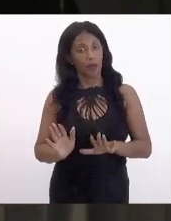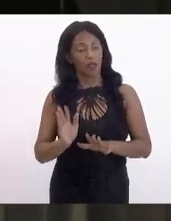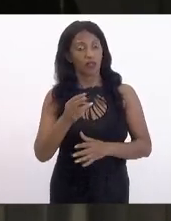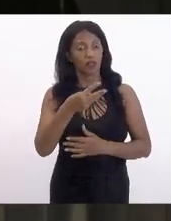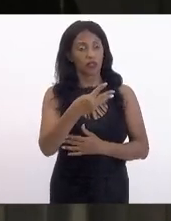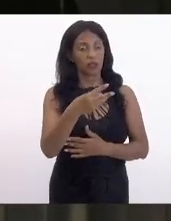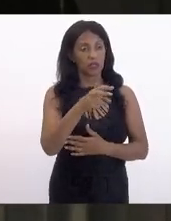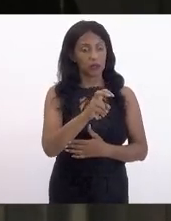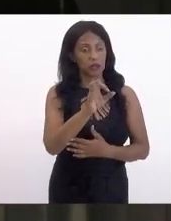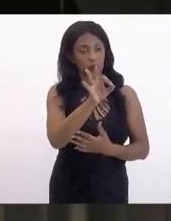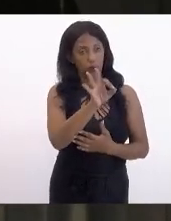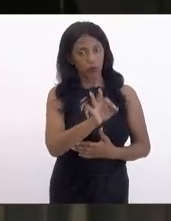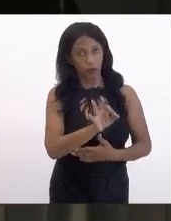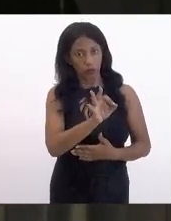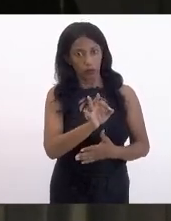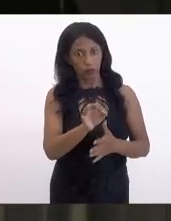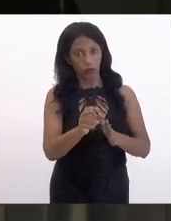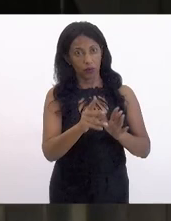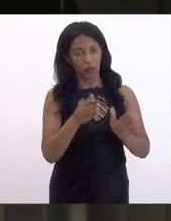35%